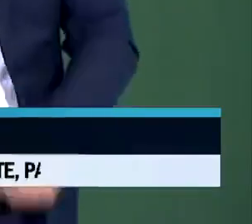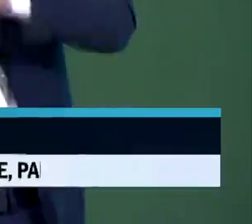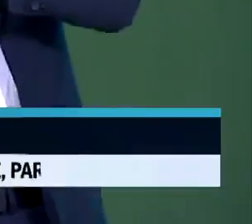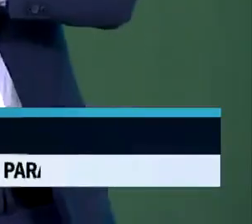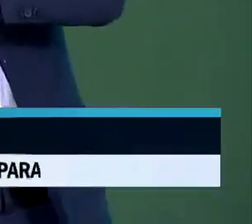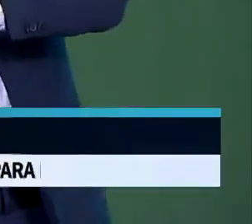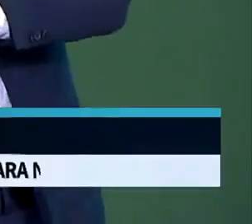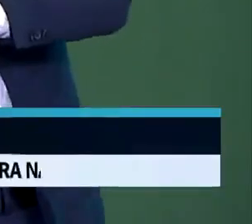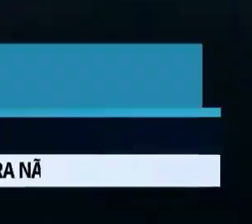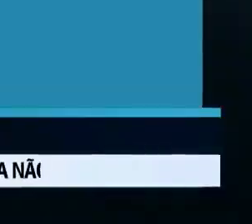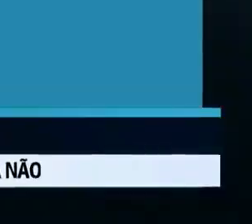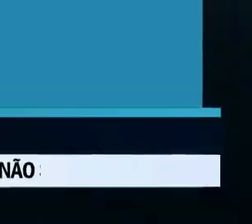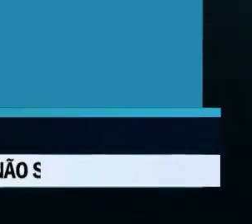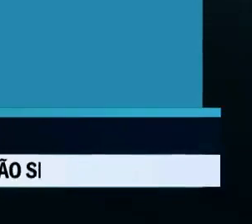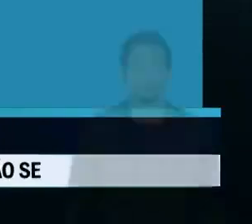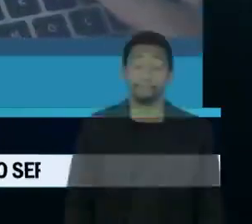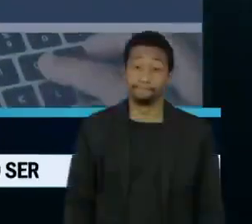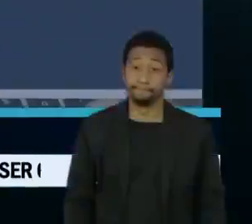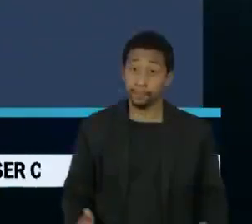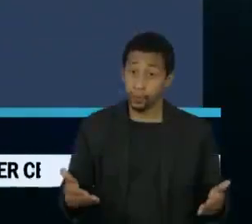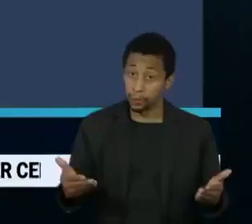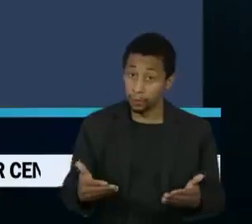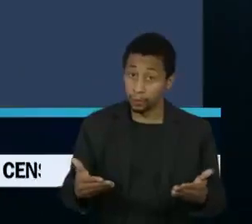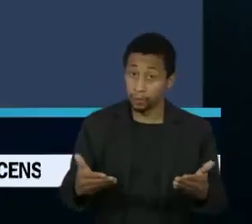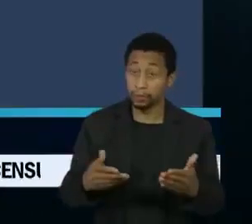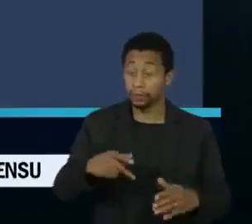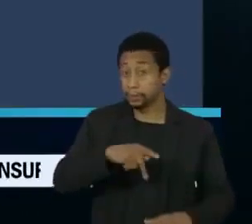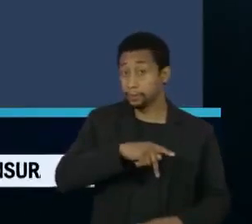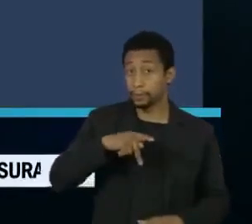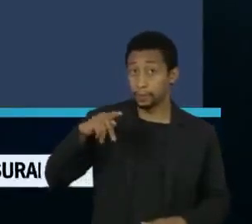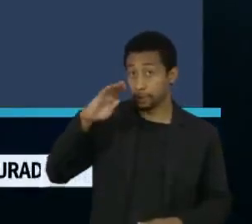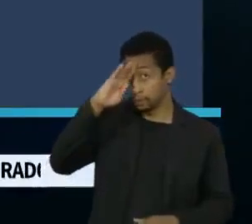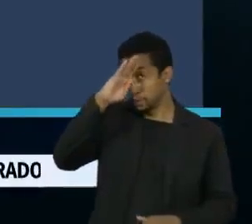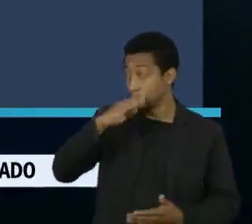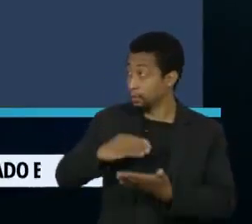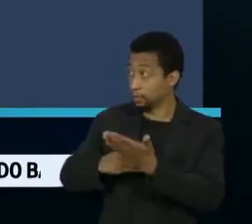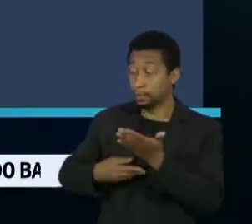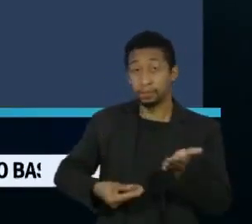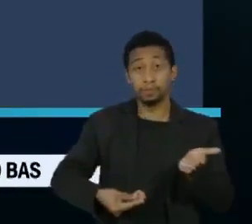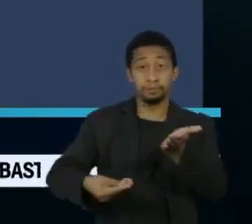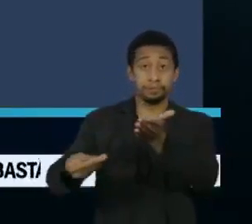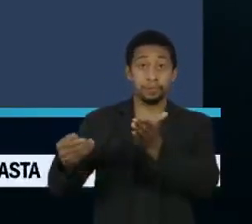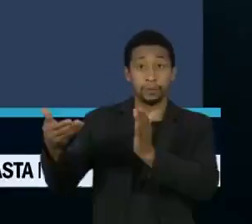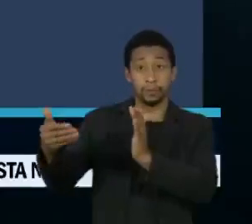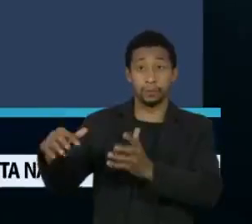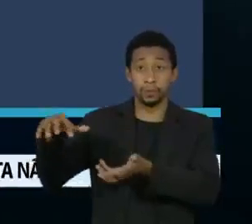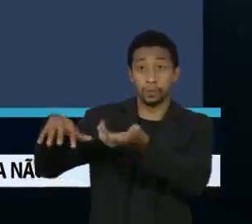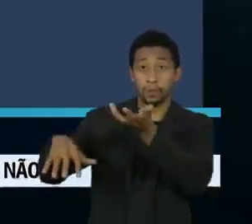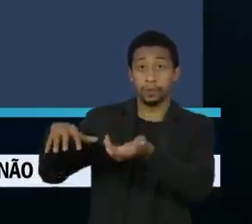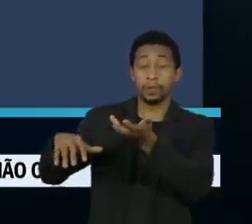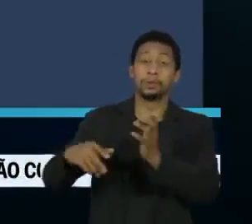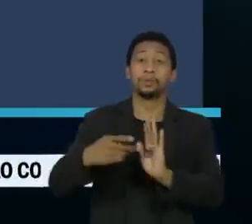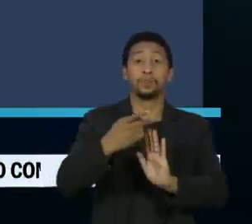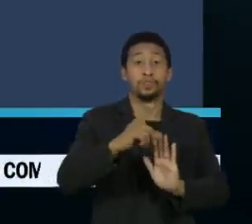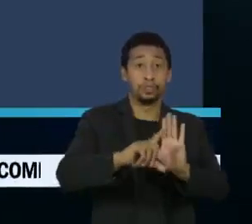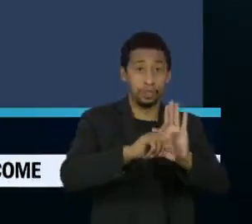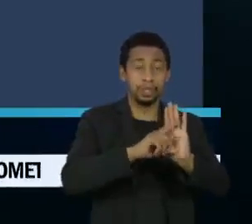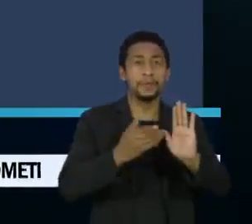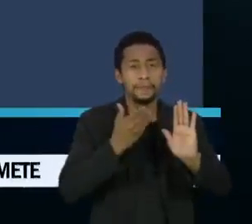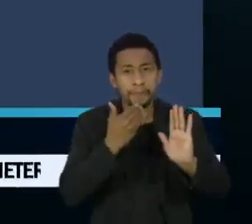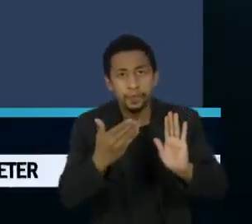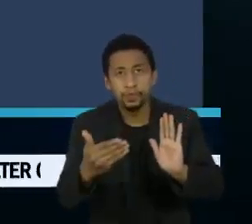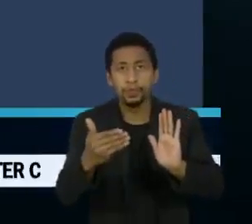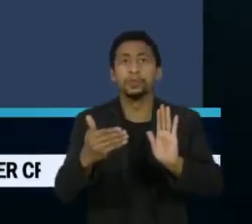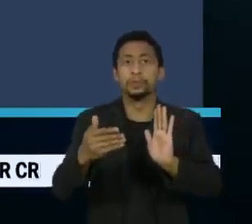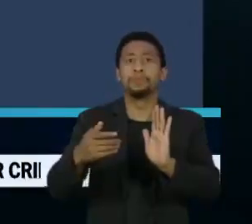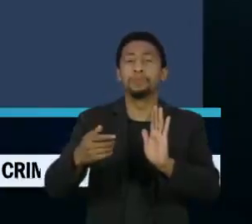30 bilhões são 10%. Hoje, o presidente Jair Bolsonaro encaminhou ao Congresso um projeto de lei que ainda pede a abertura de crédito